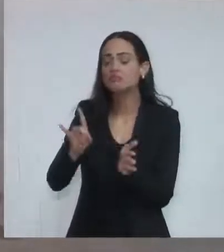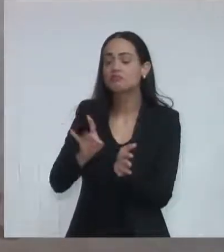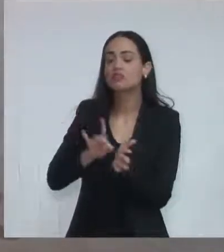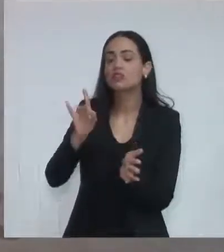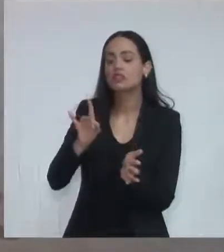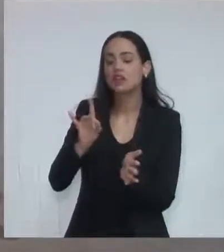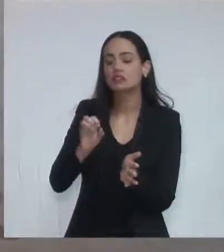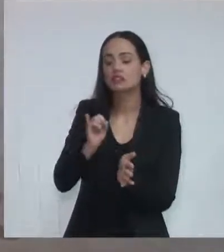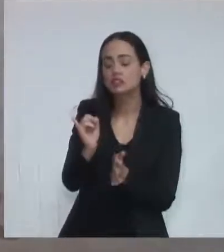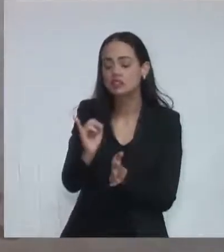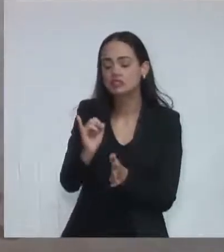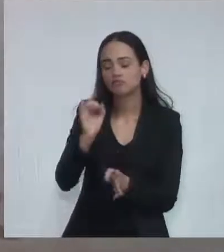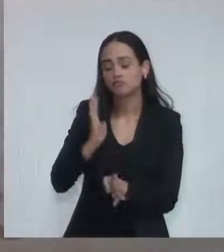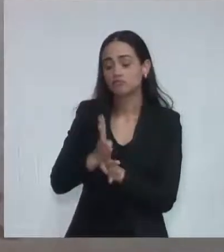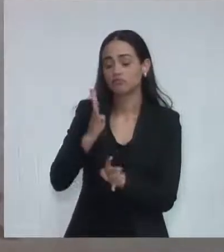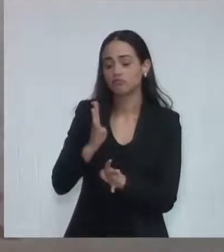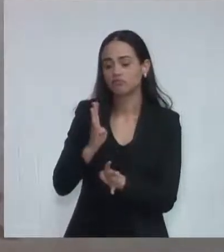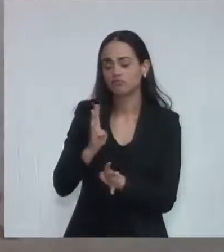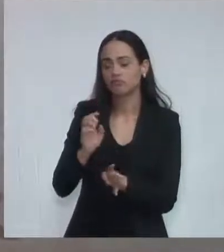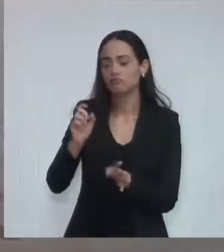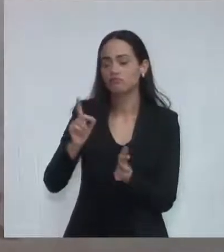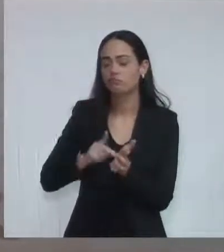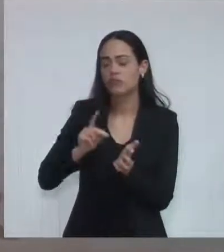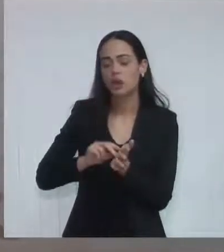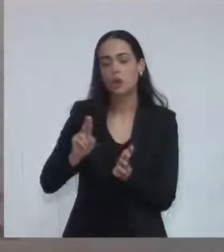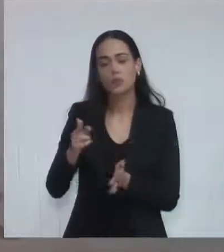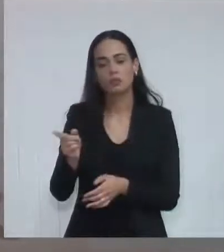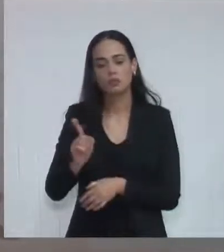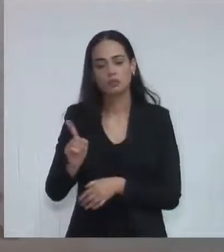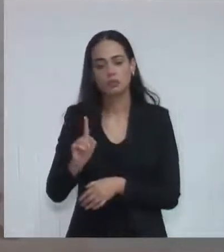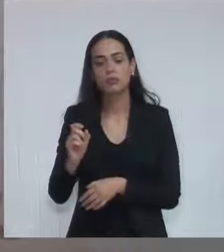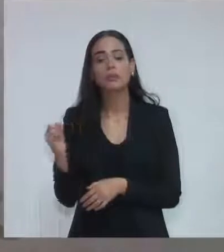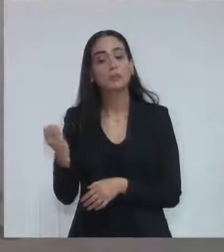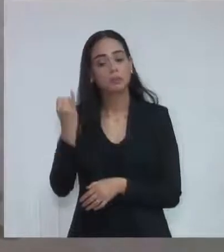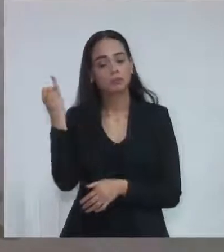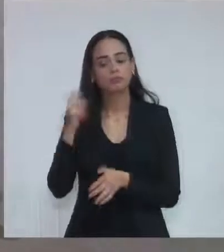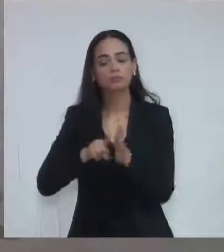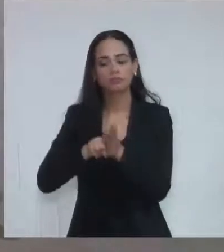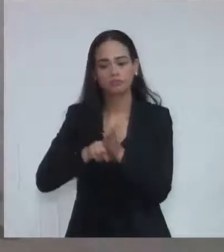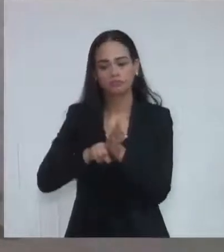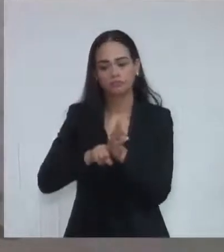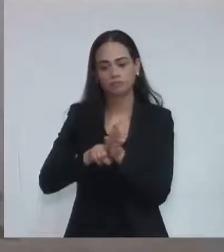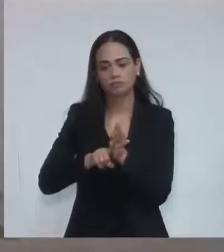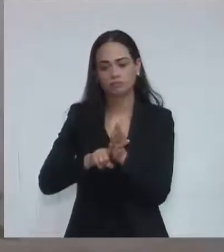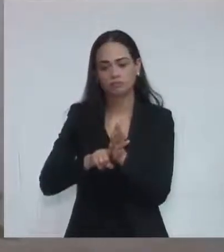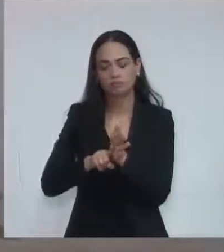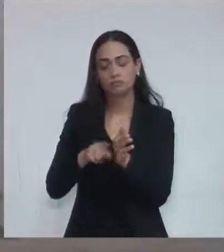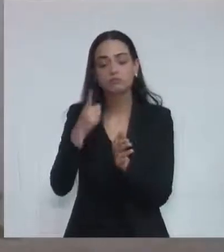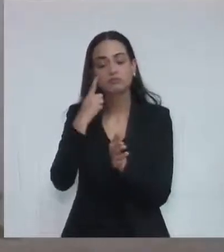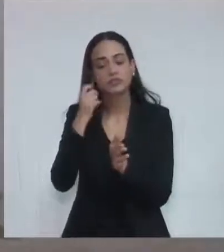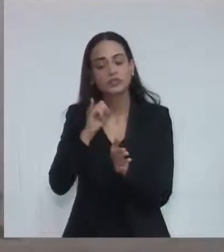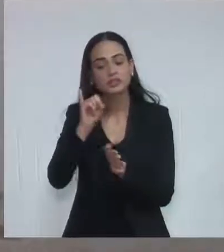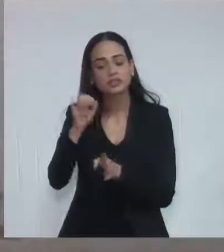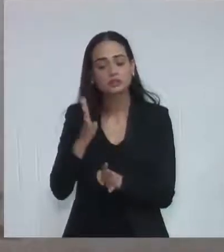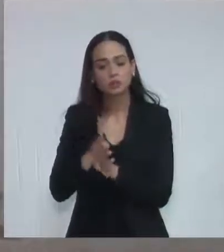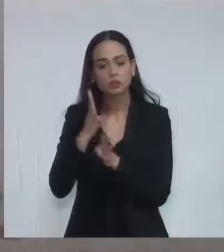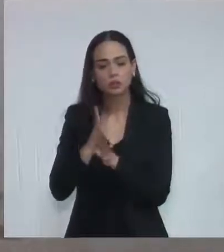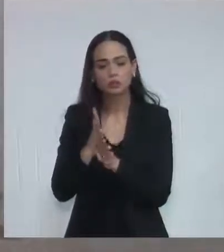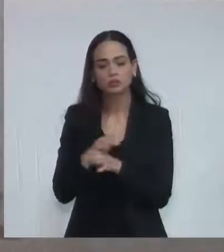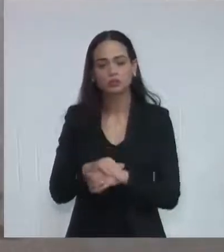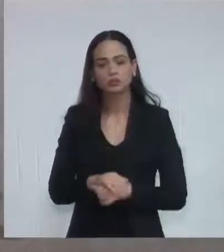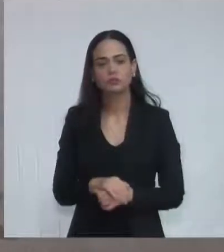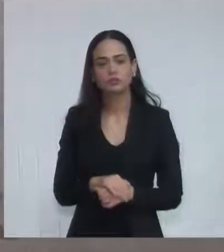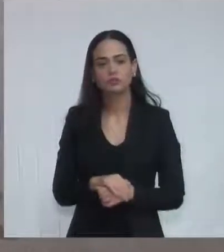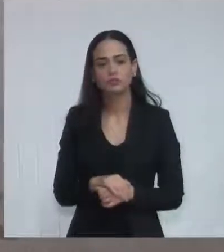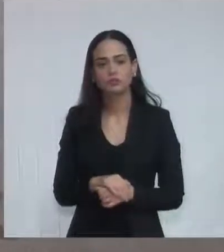acharam, mas é algo que é bastante importante. Não sei se todos os vereadores e vereadoras sabem da área